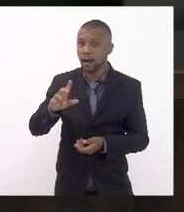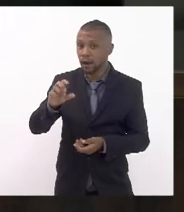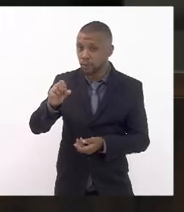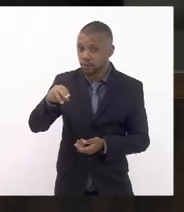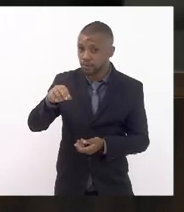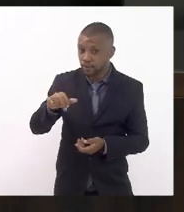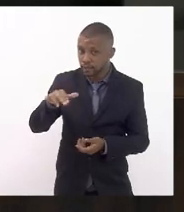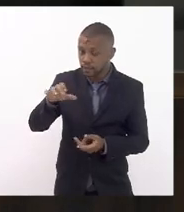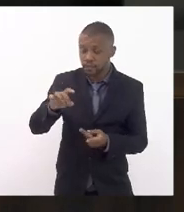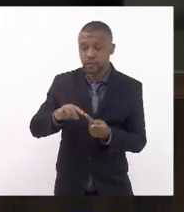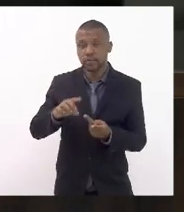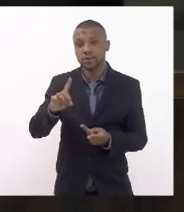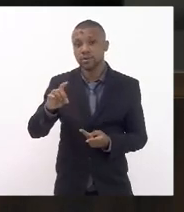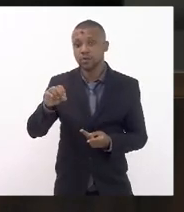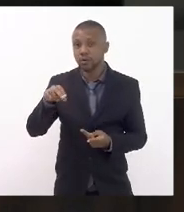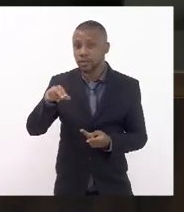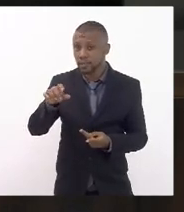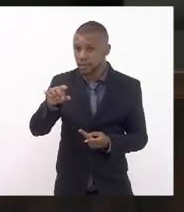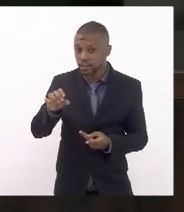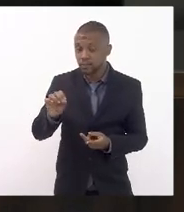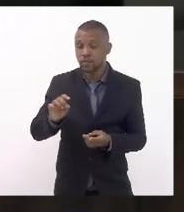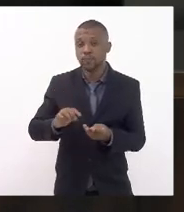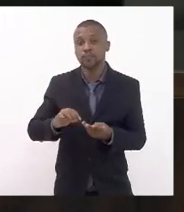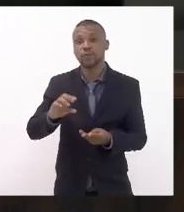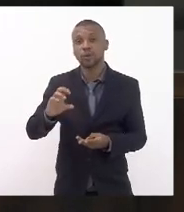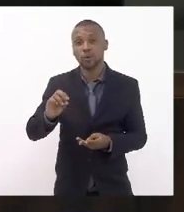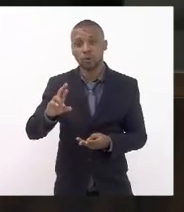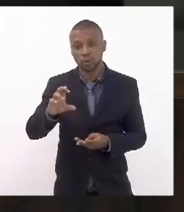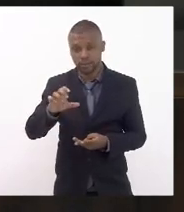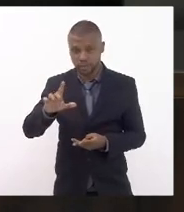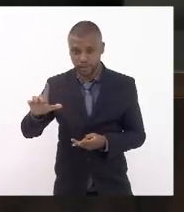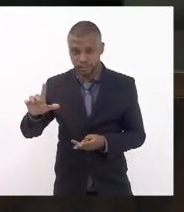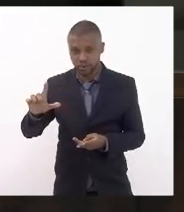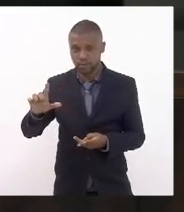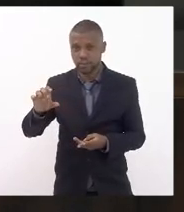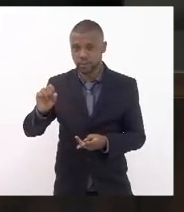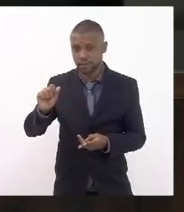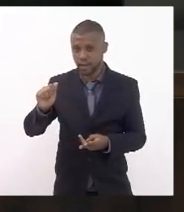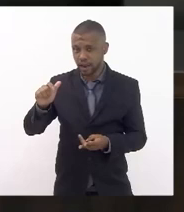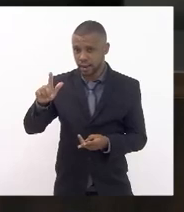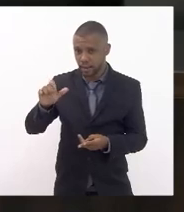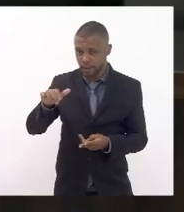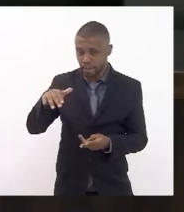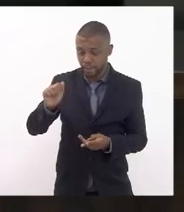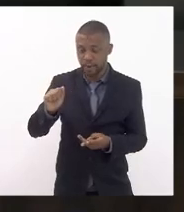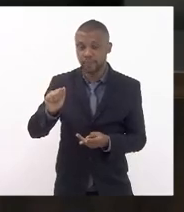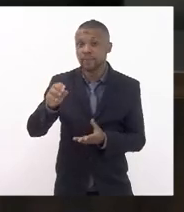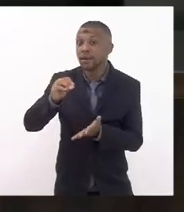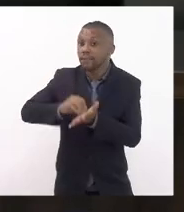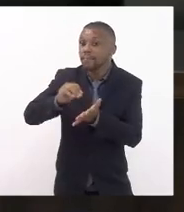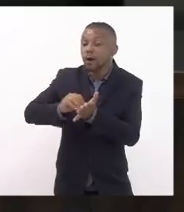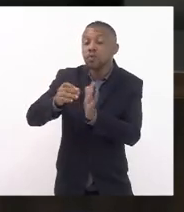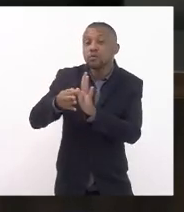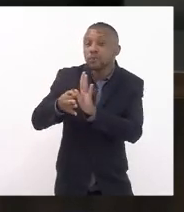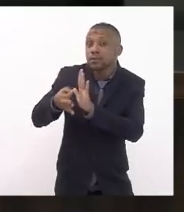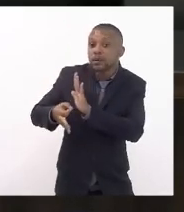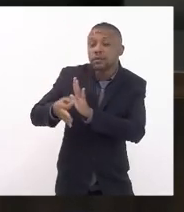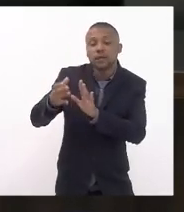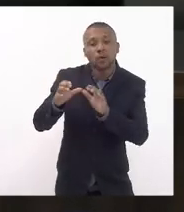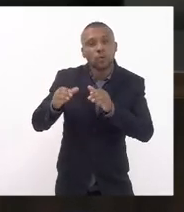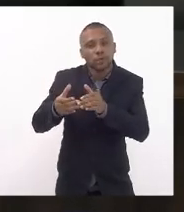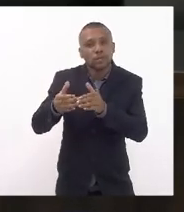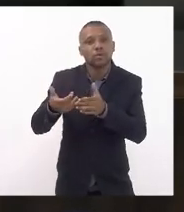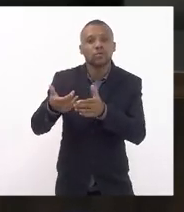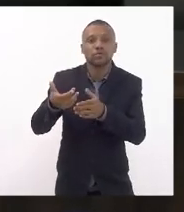Dionísio Lins, Enfermeira Rejane, Coronel Salema e Rodrigo Bacelar. Pendendo de pareceres das comissões de Constituição e Justiça, de